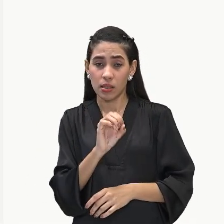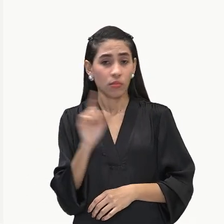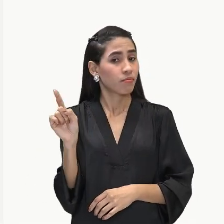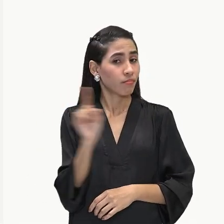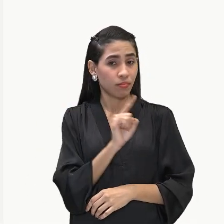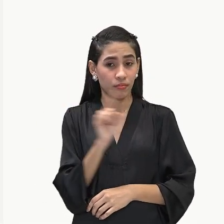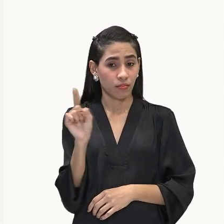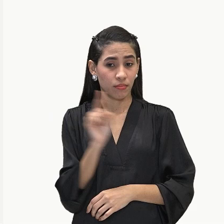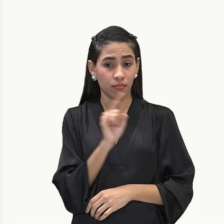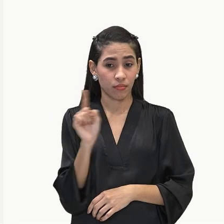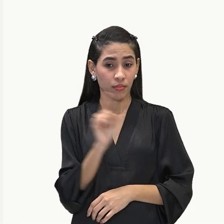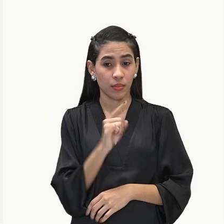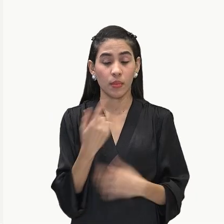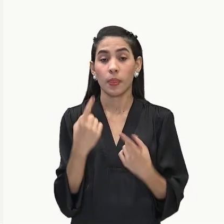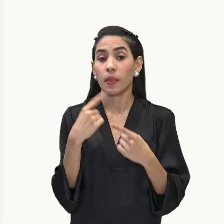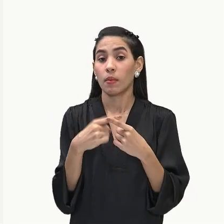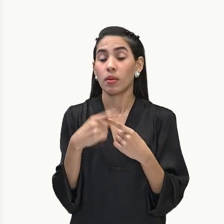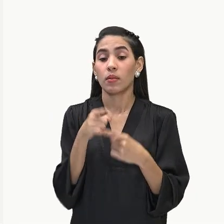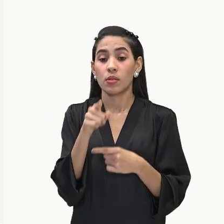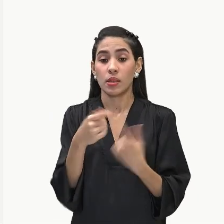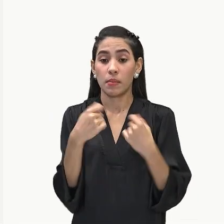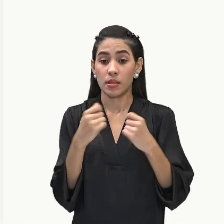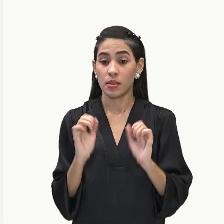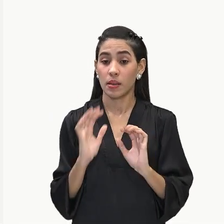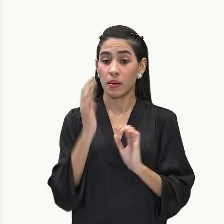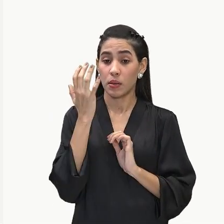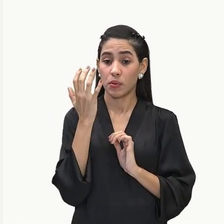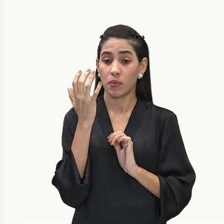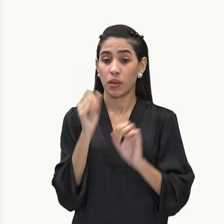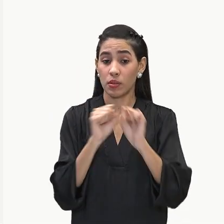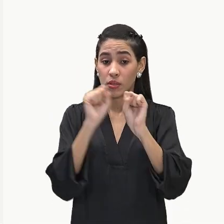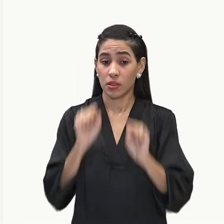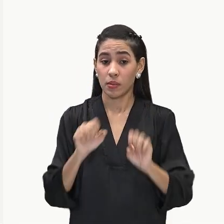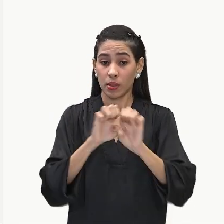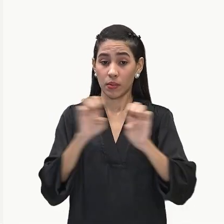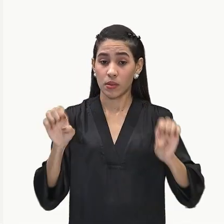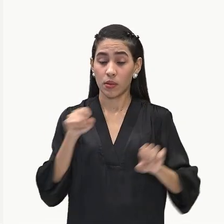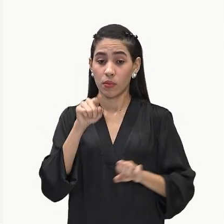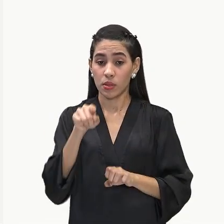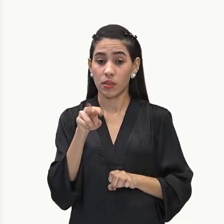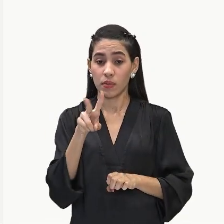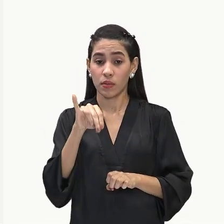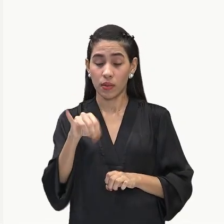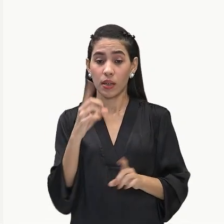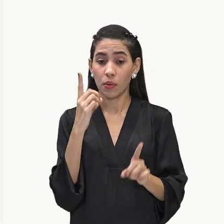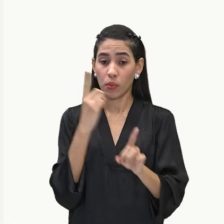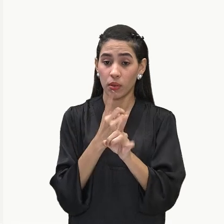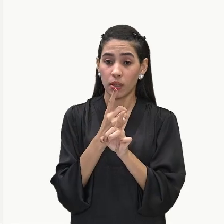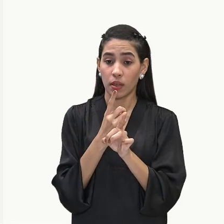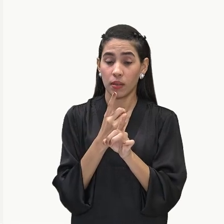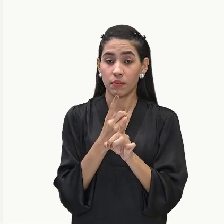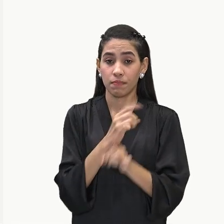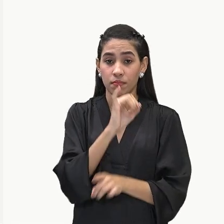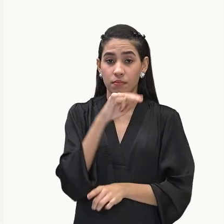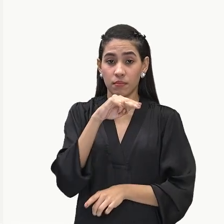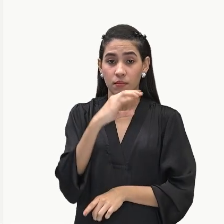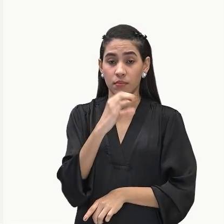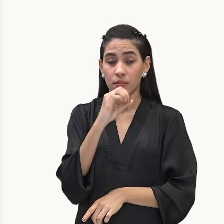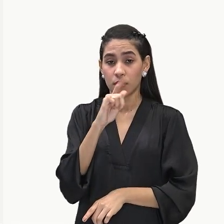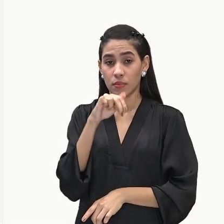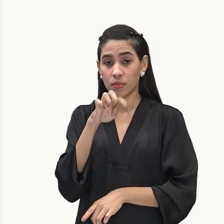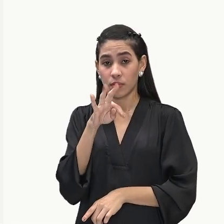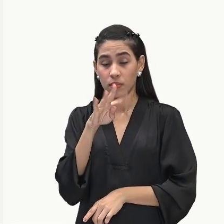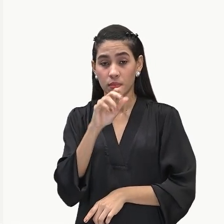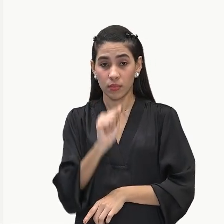que significa resolver aí o sistema de equação? Você vai achar o valor das incógnitas presentes